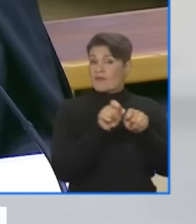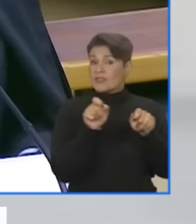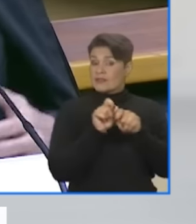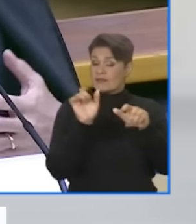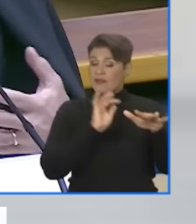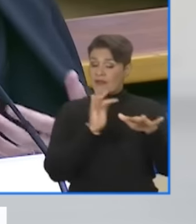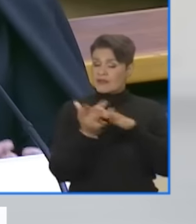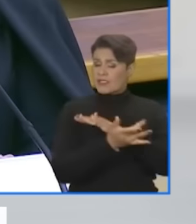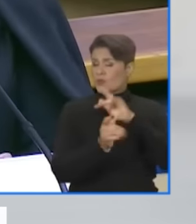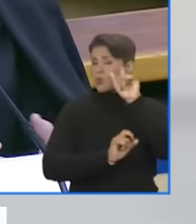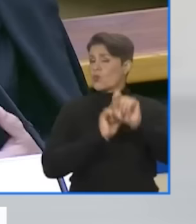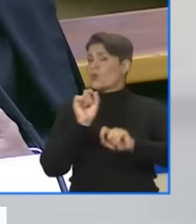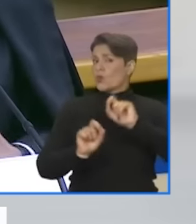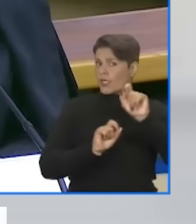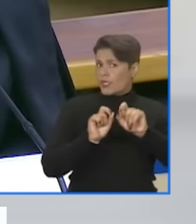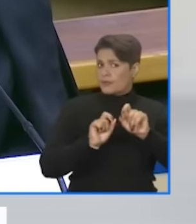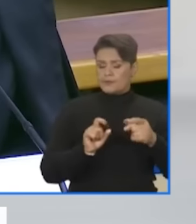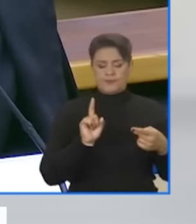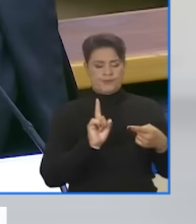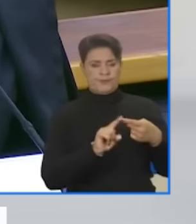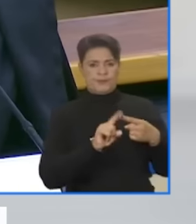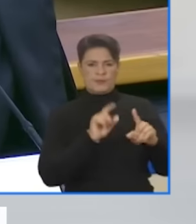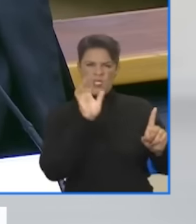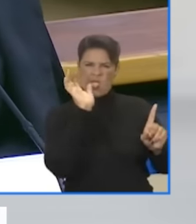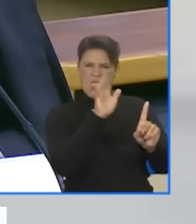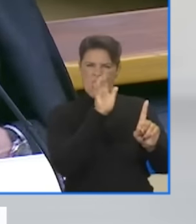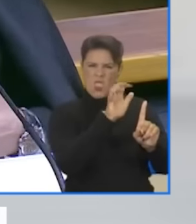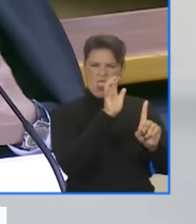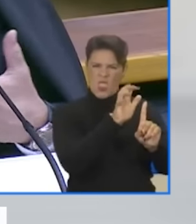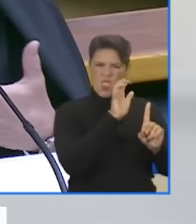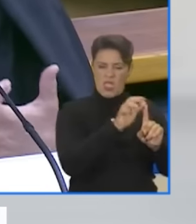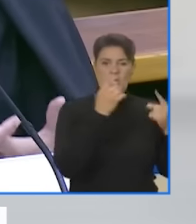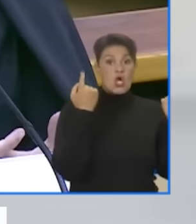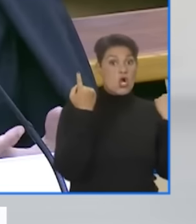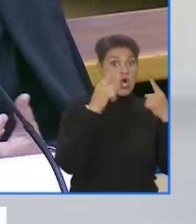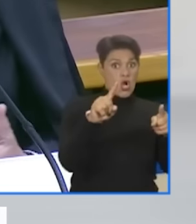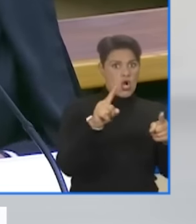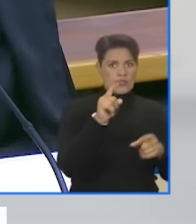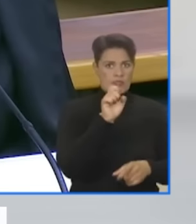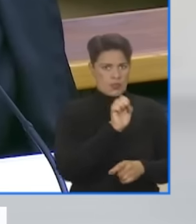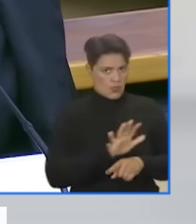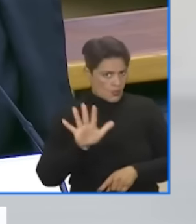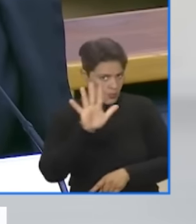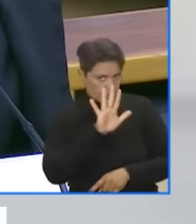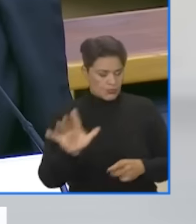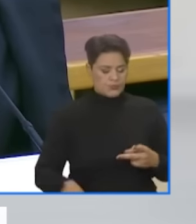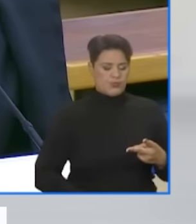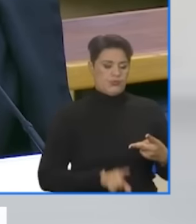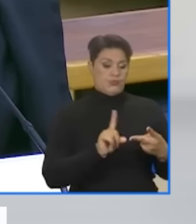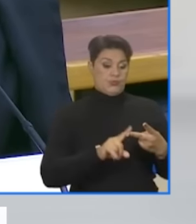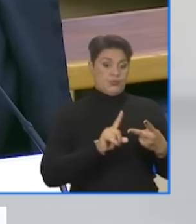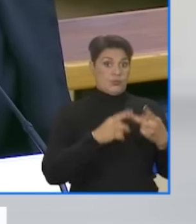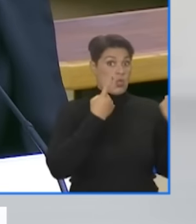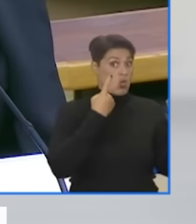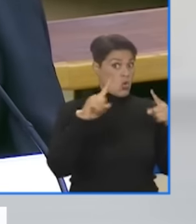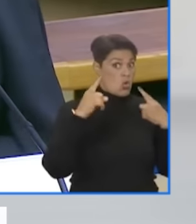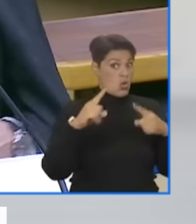pelos dois tribunais, né, tanto pelos ministros do STF como do